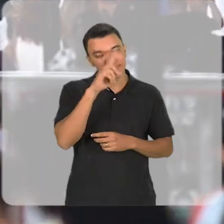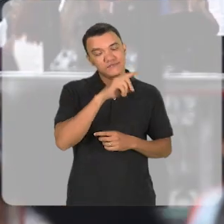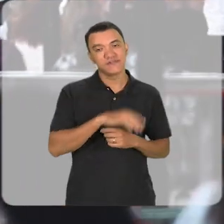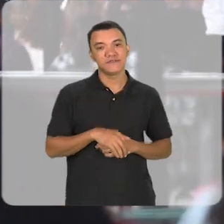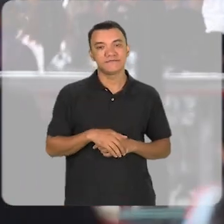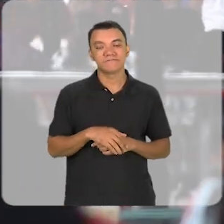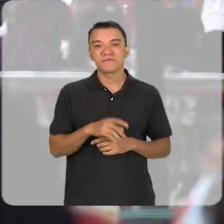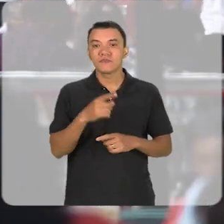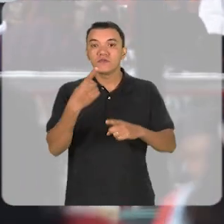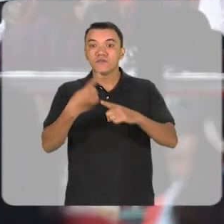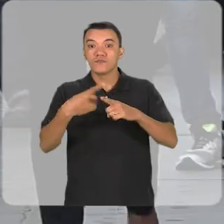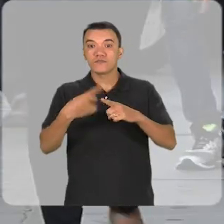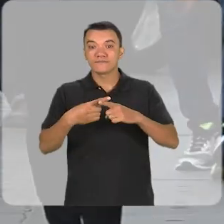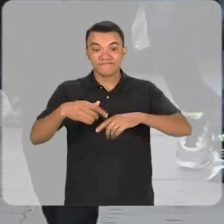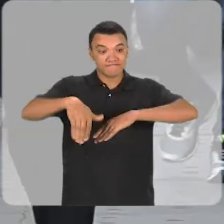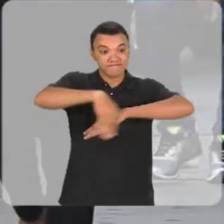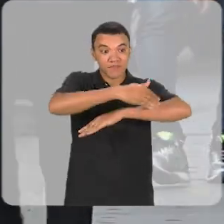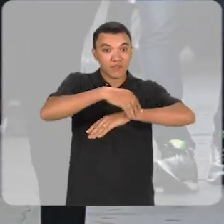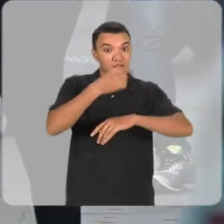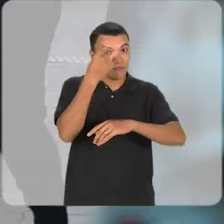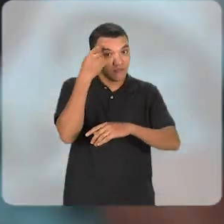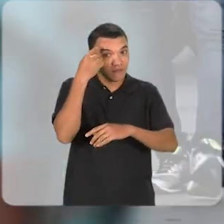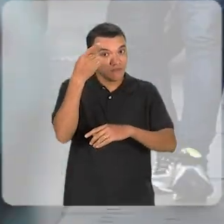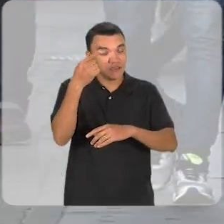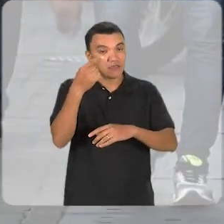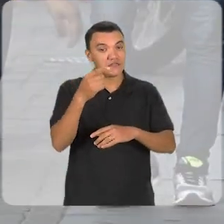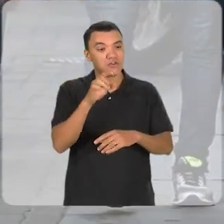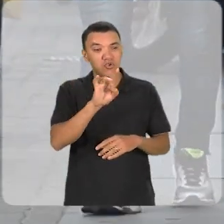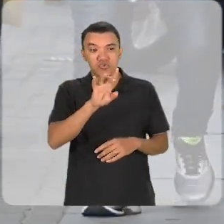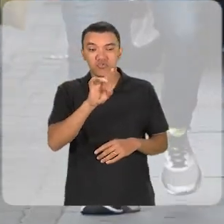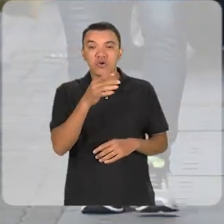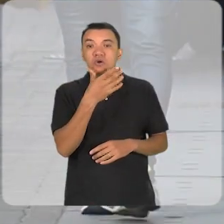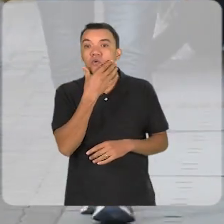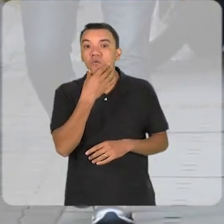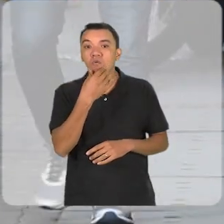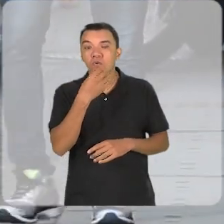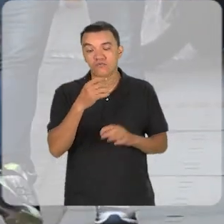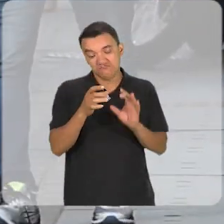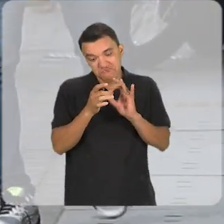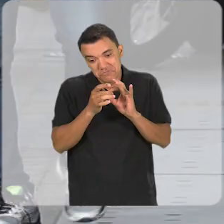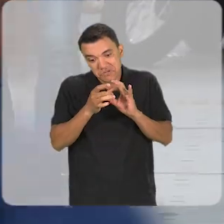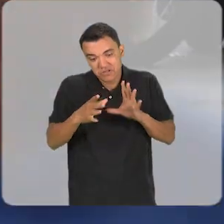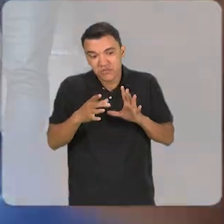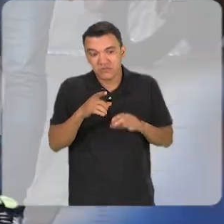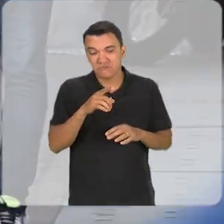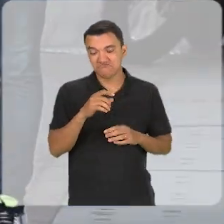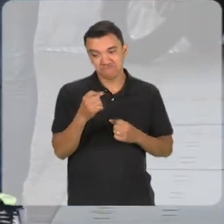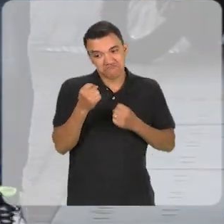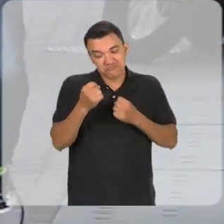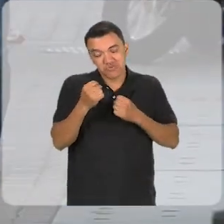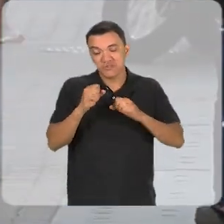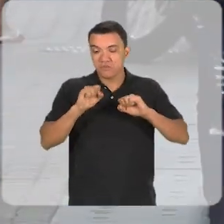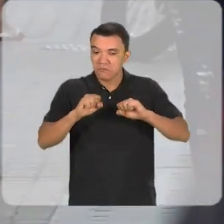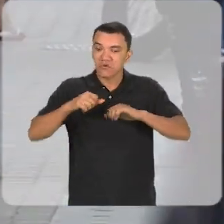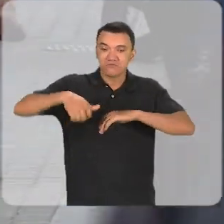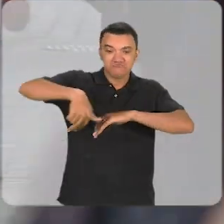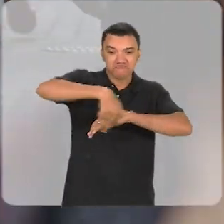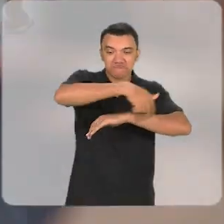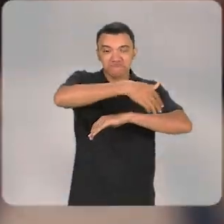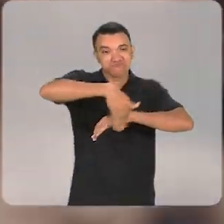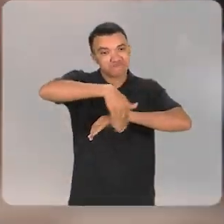masculino, um espaço dos homens, onde os homens podem circular livremente, onde eles têm o poder, né? E as mulheres